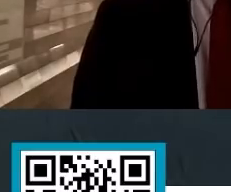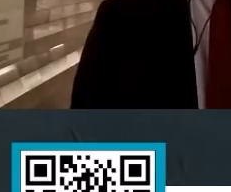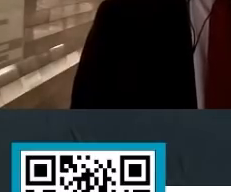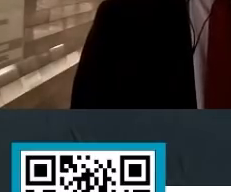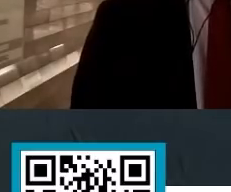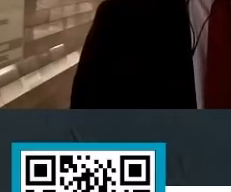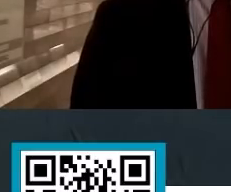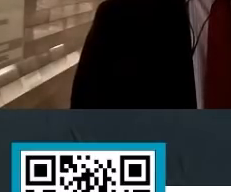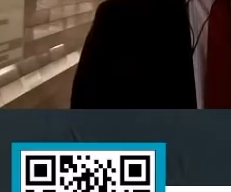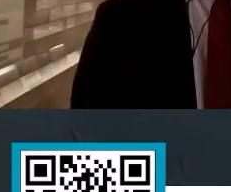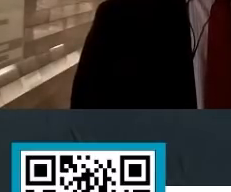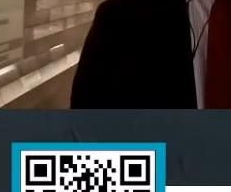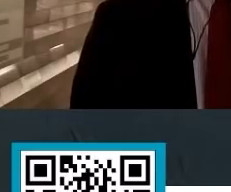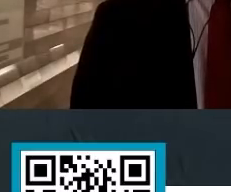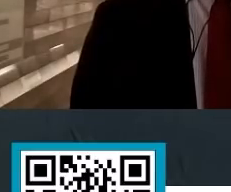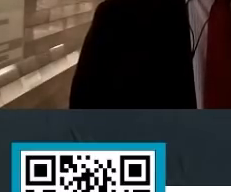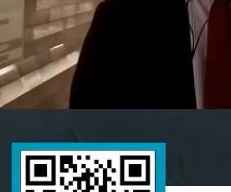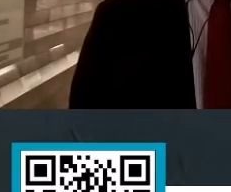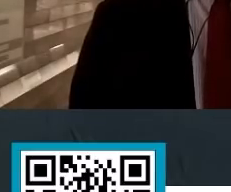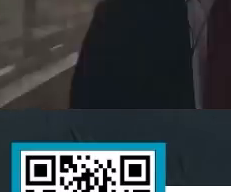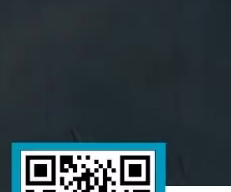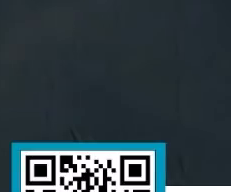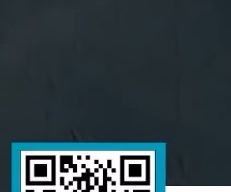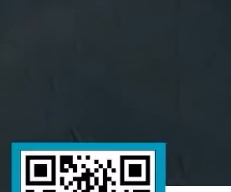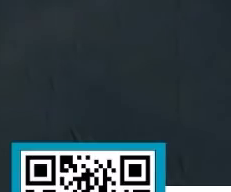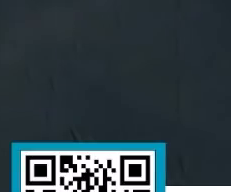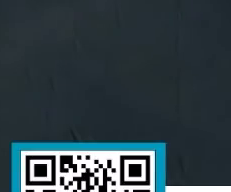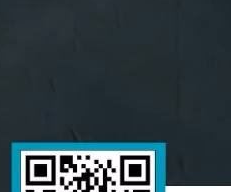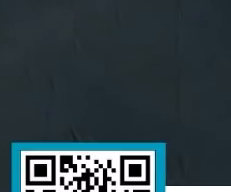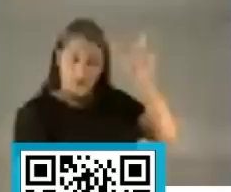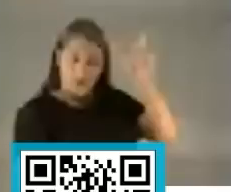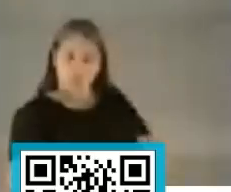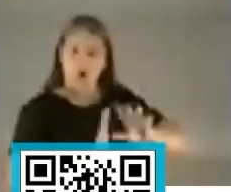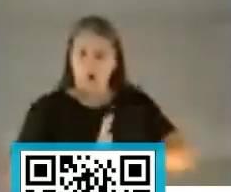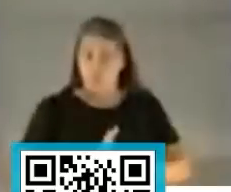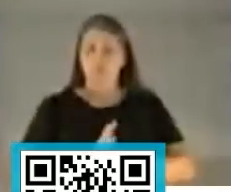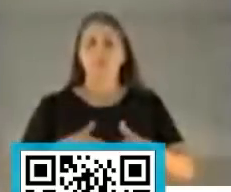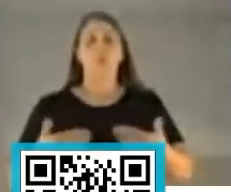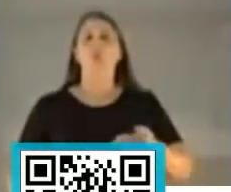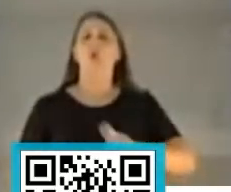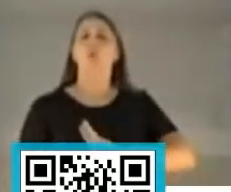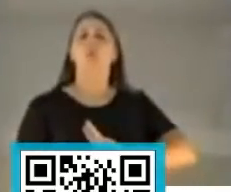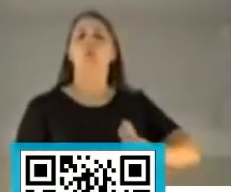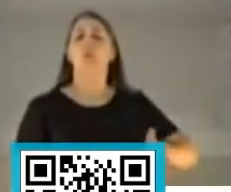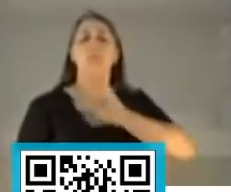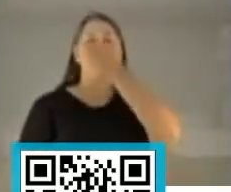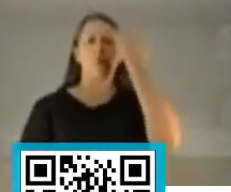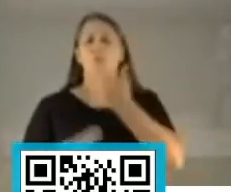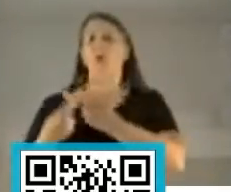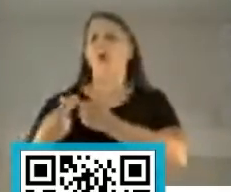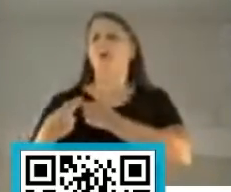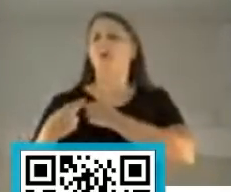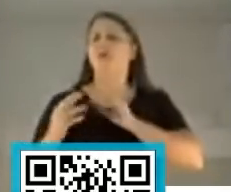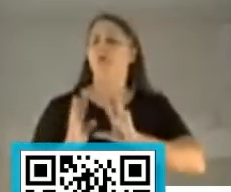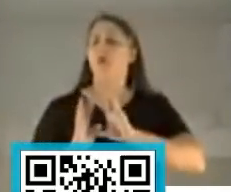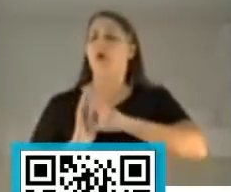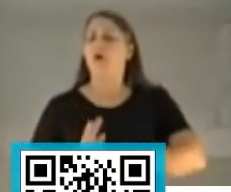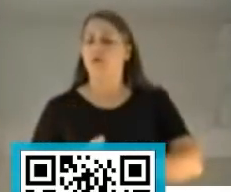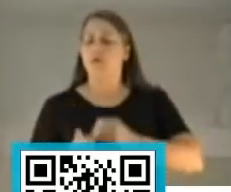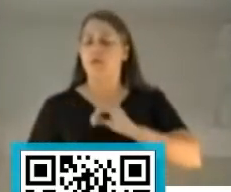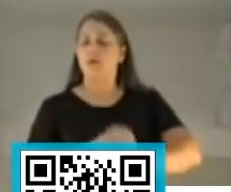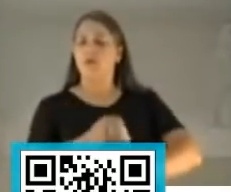capitã cloroquina o nome do responsável por esse crime cibernético